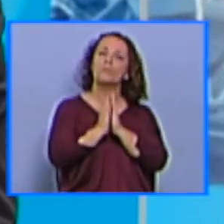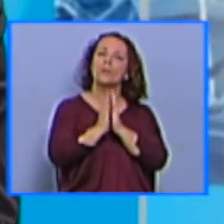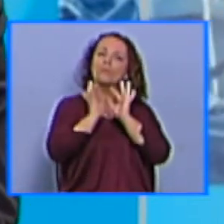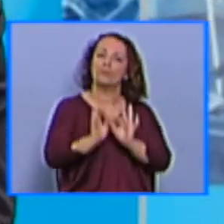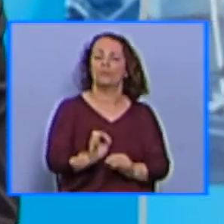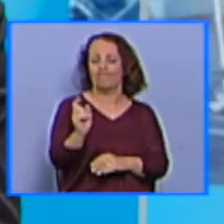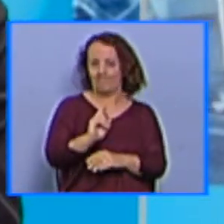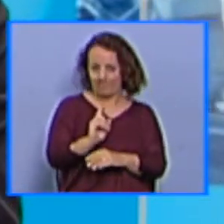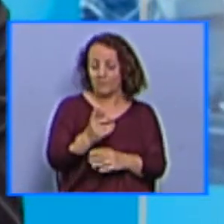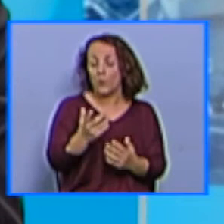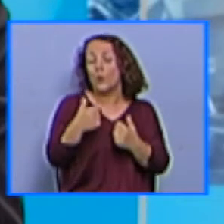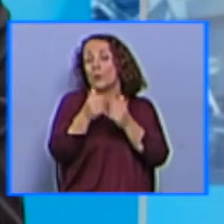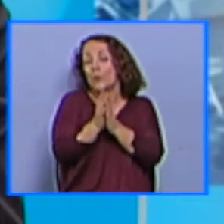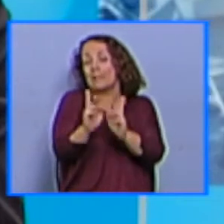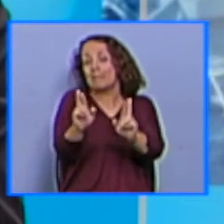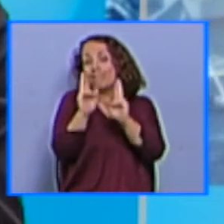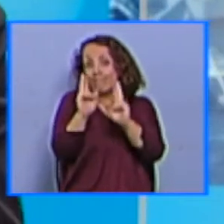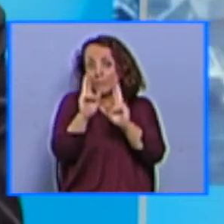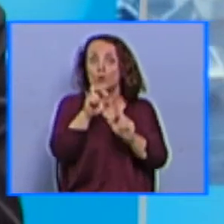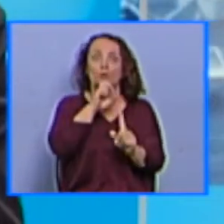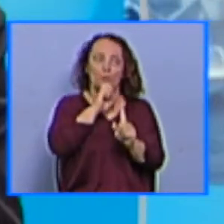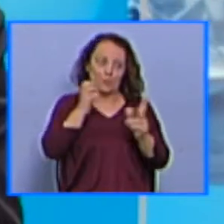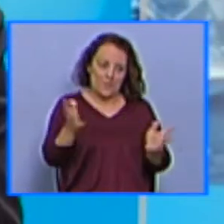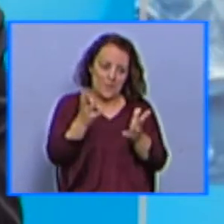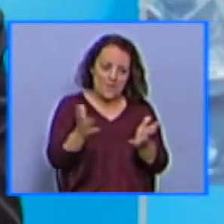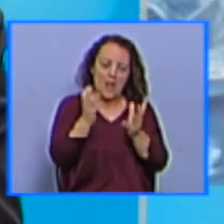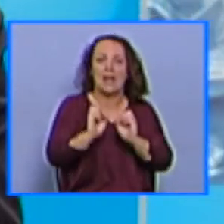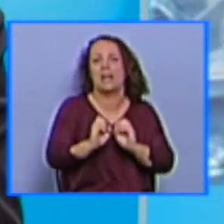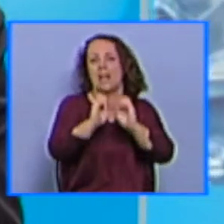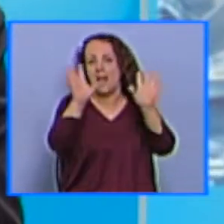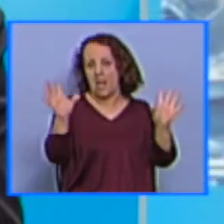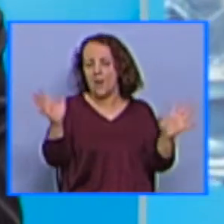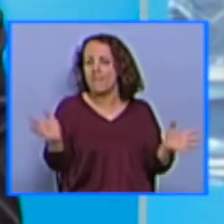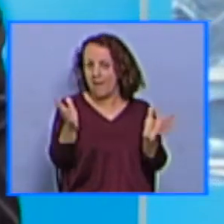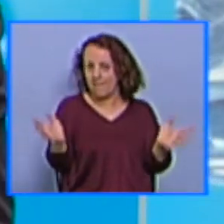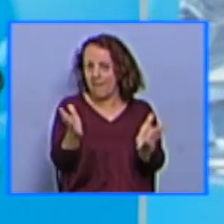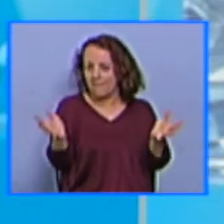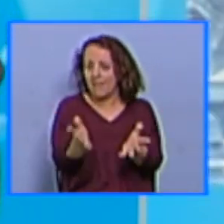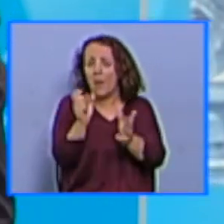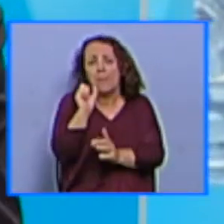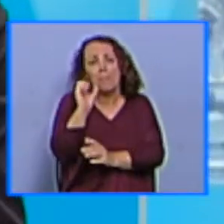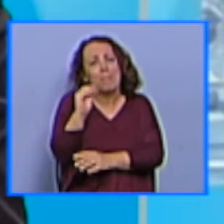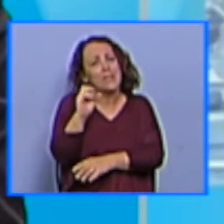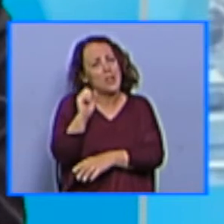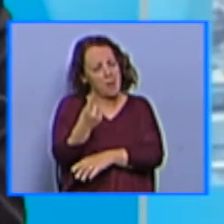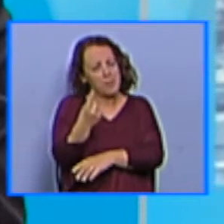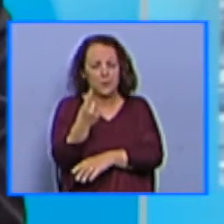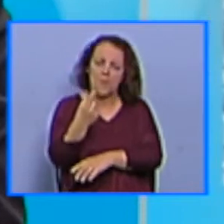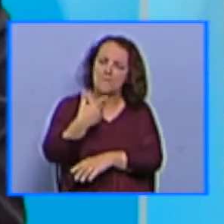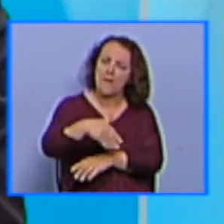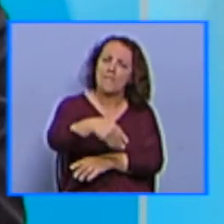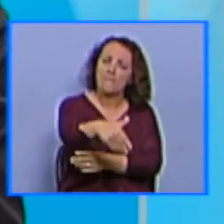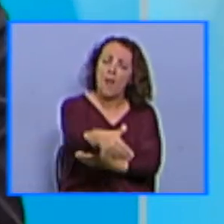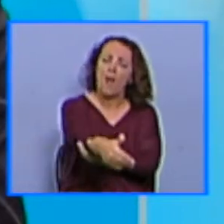de todos, em primeiro lugar dos bispos, naturalmente, que isso aconteça o mais depressa possível, e vai acontecer